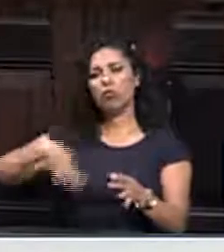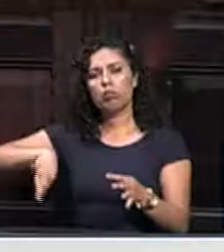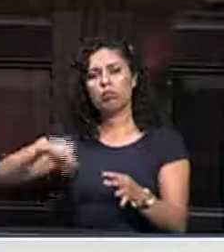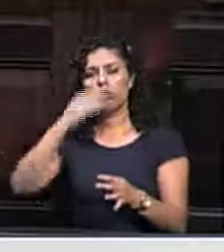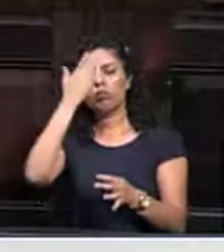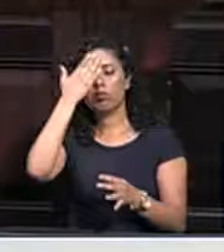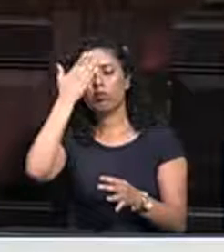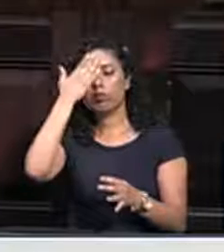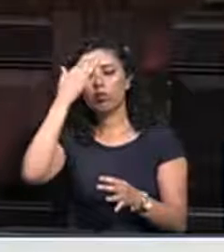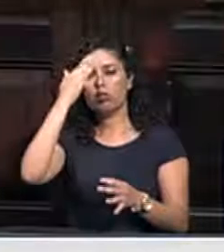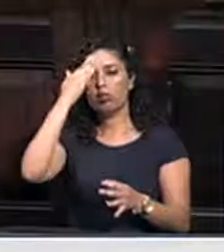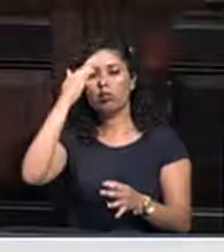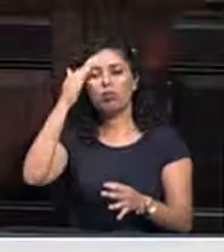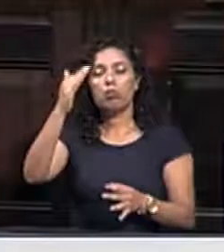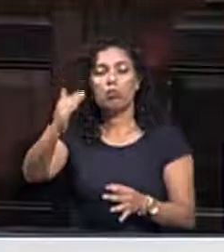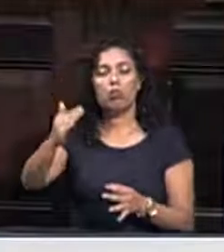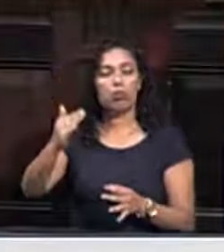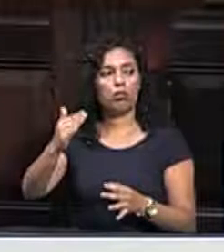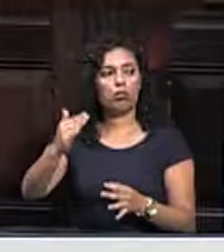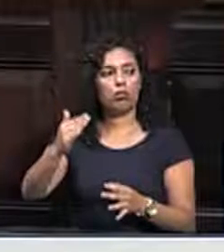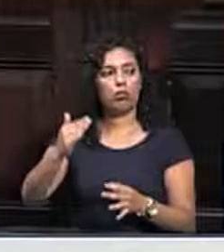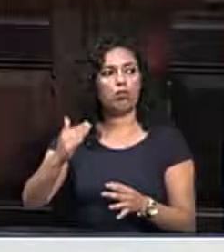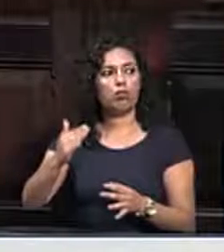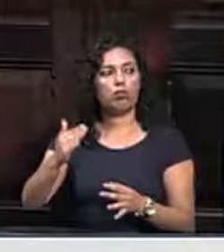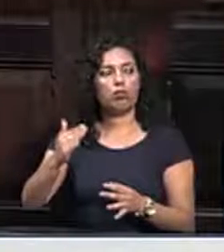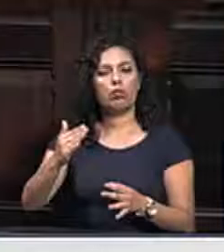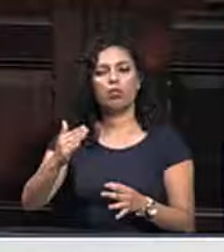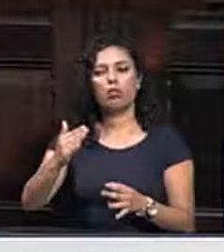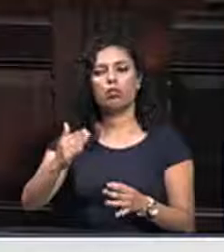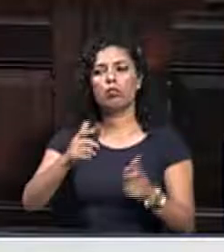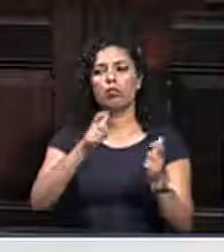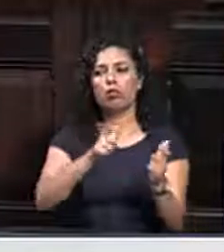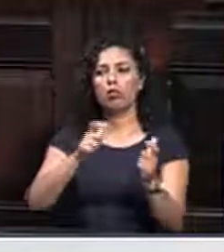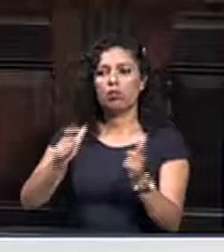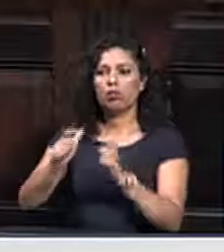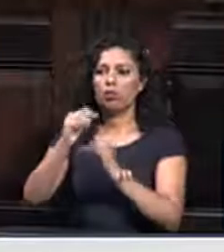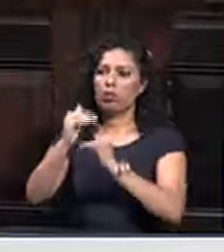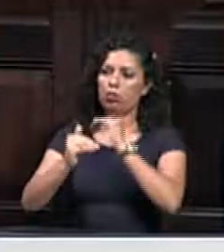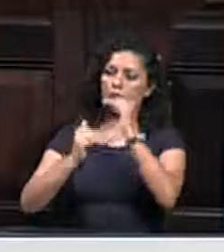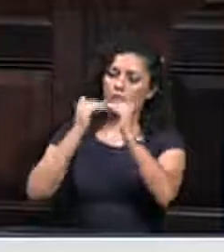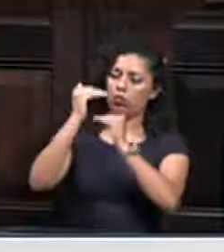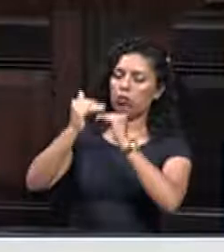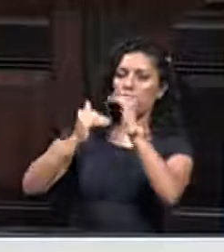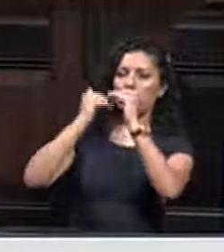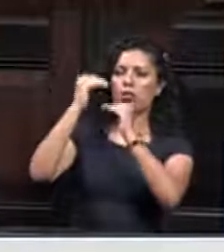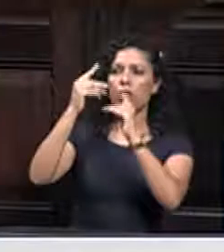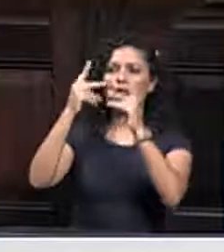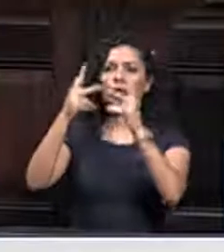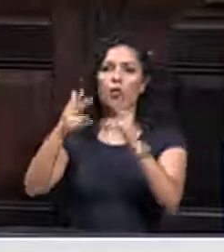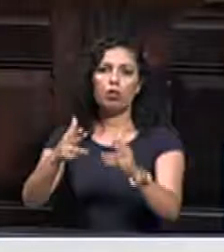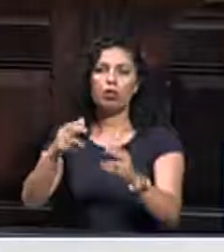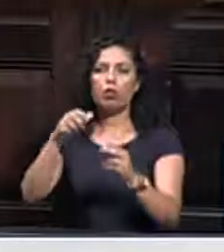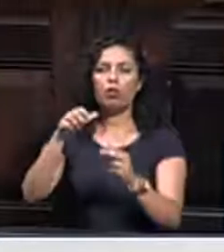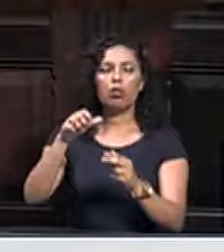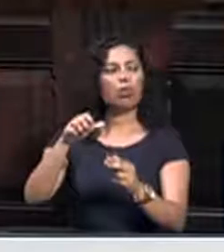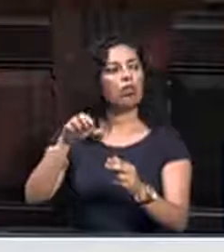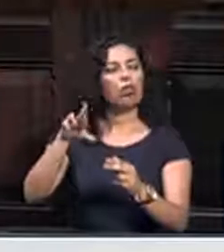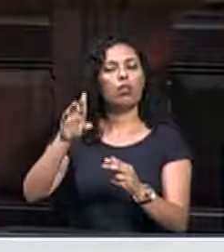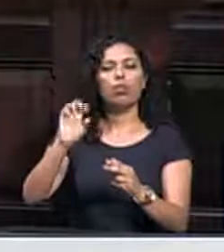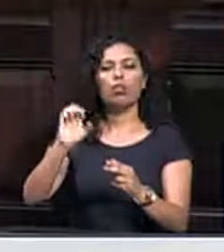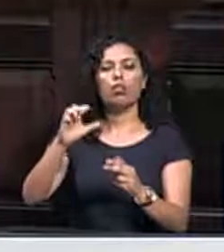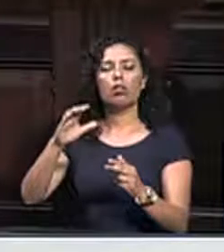o principal gargalo para o desenvolvimento de regiões como a Serrana e a Noroeste é a